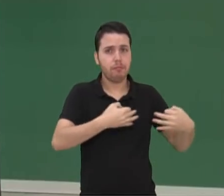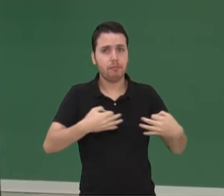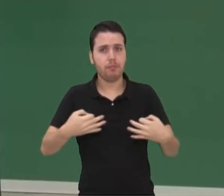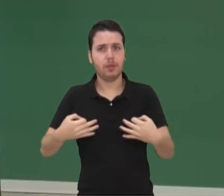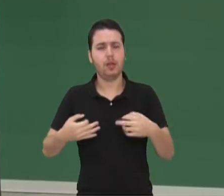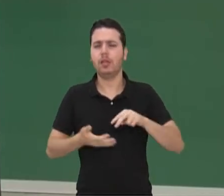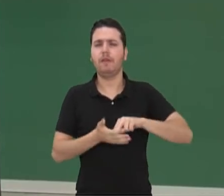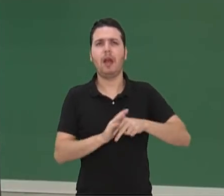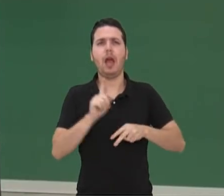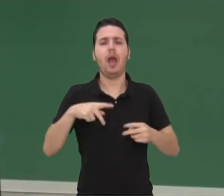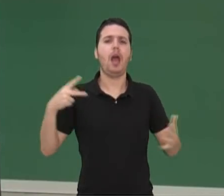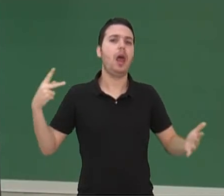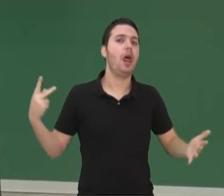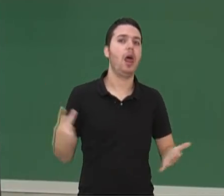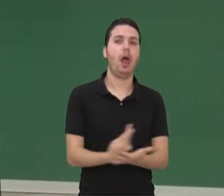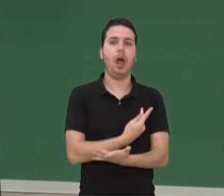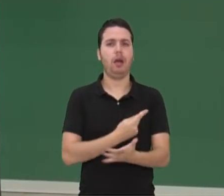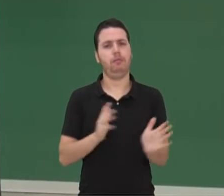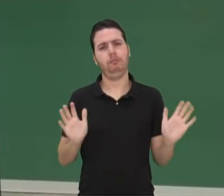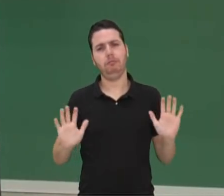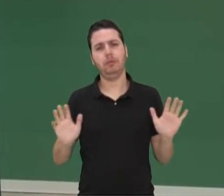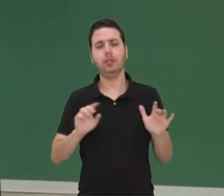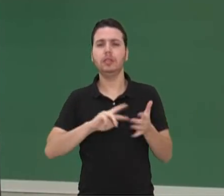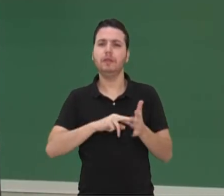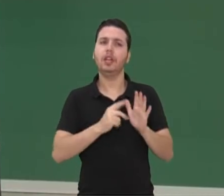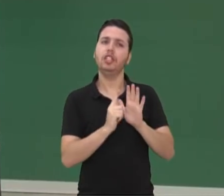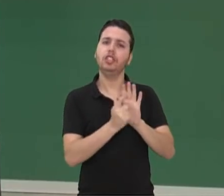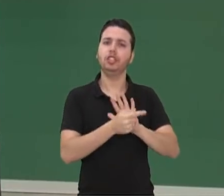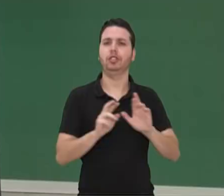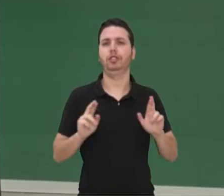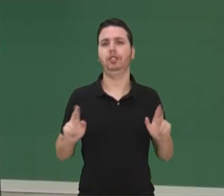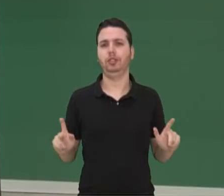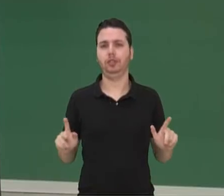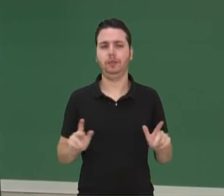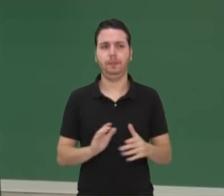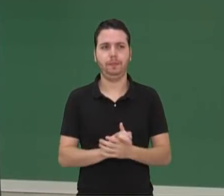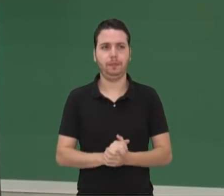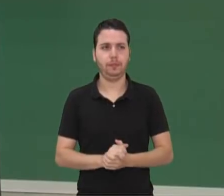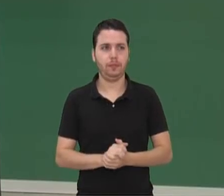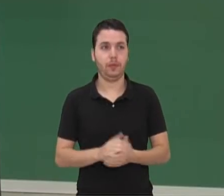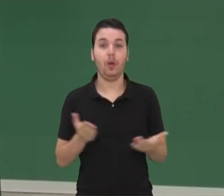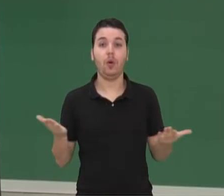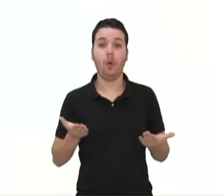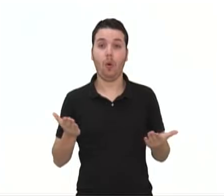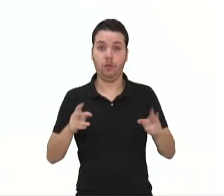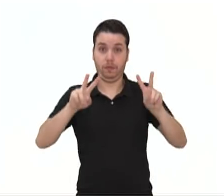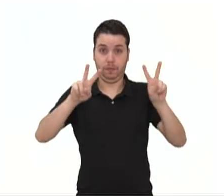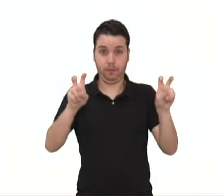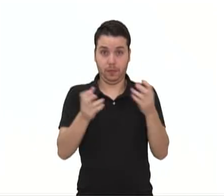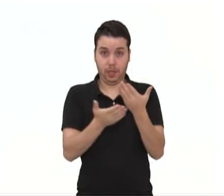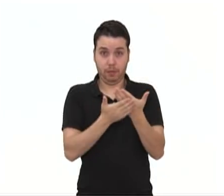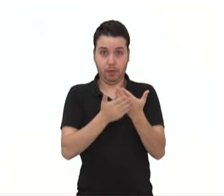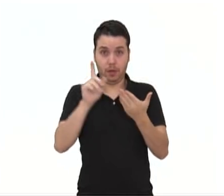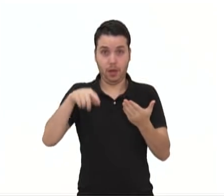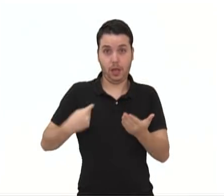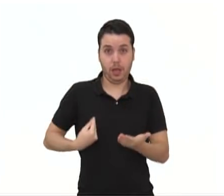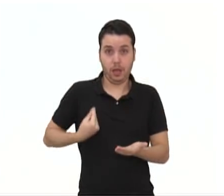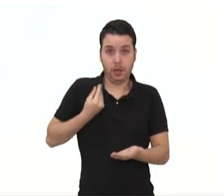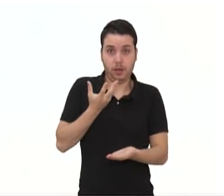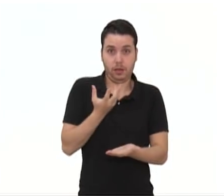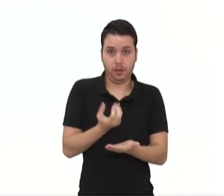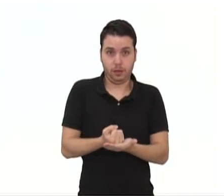seja errado também, né, gente? São gêneros diferentes. Hoje nós vamos falar, então, de autobiografia.